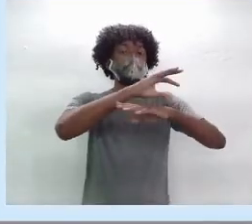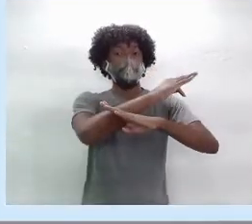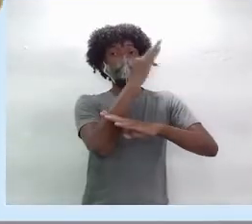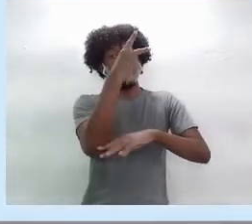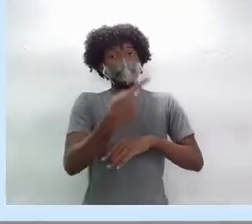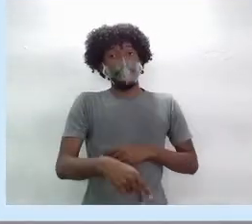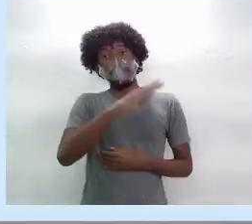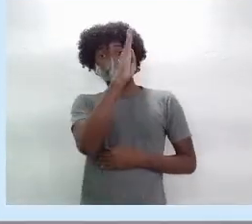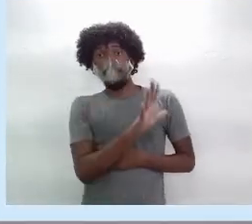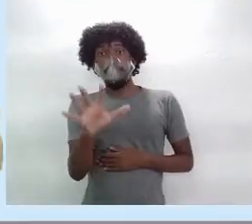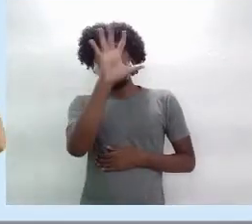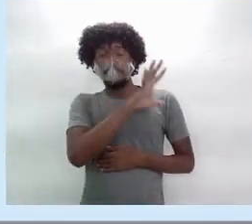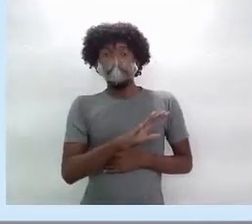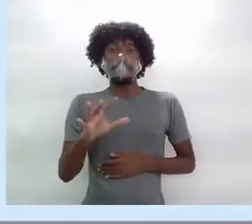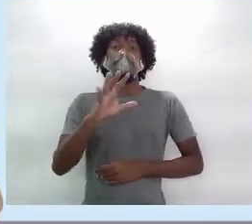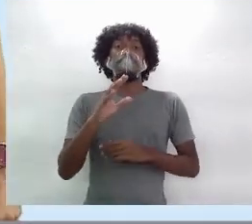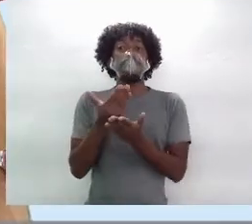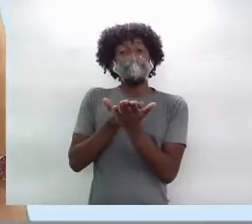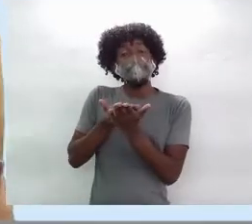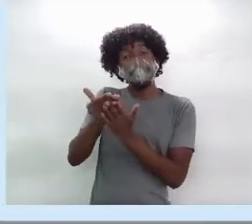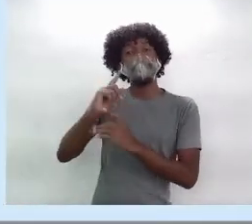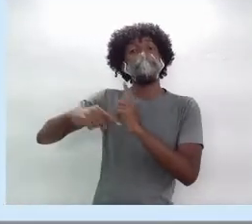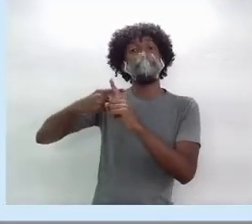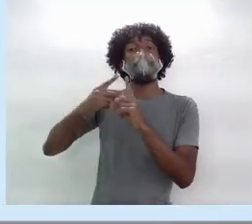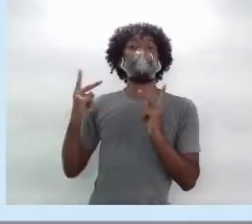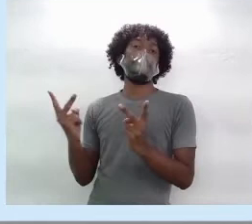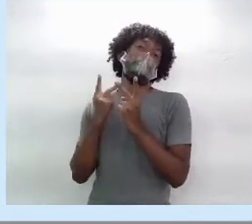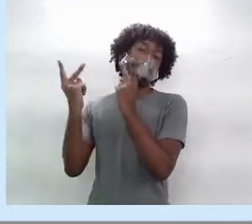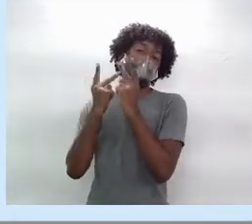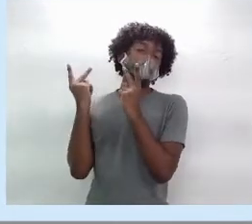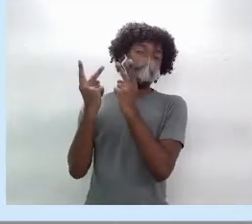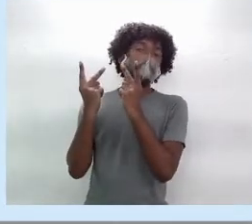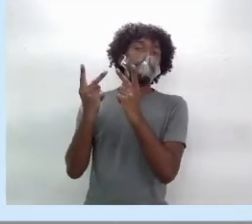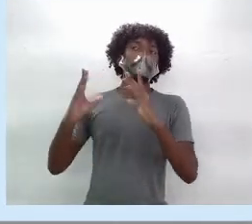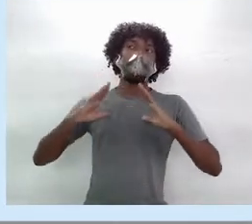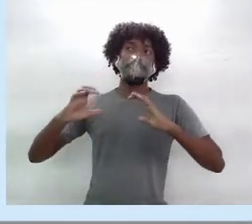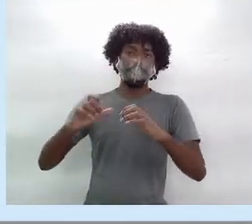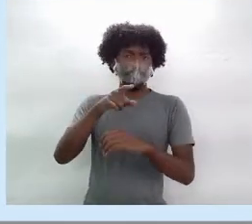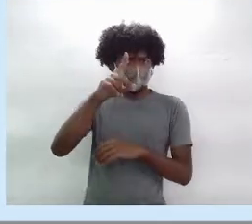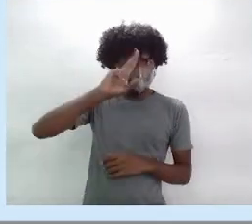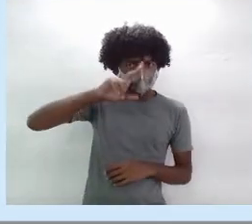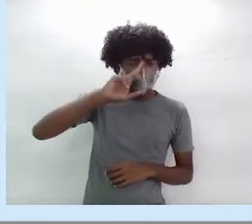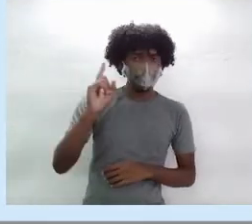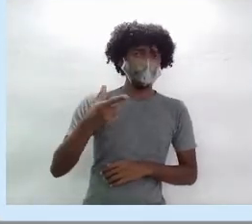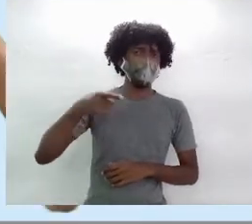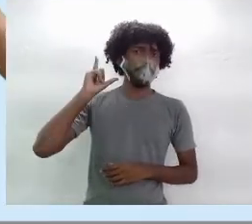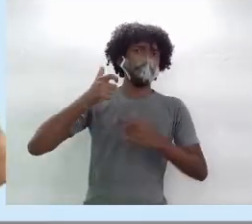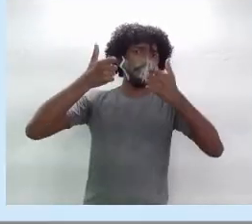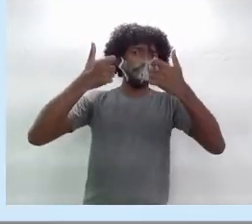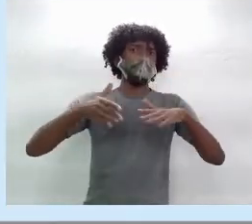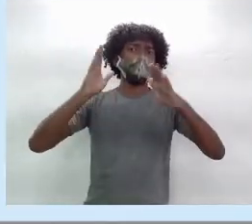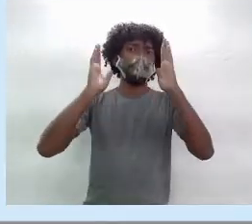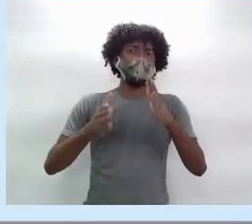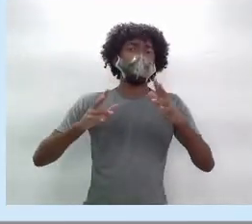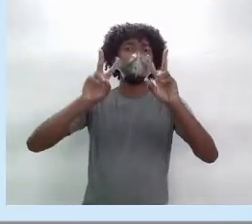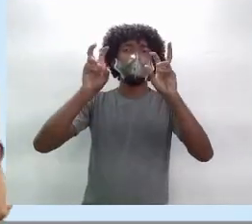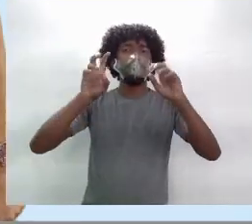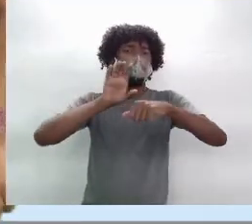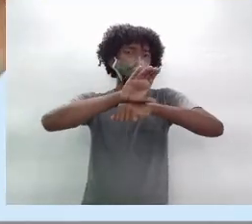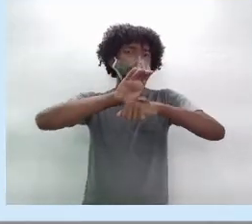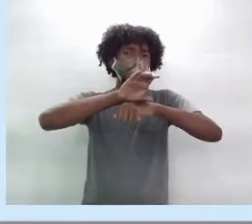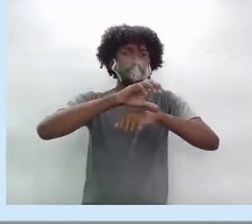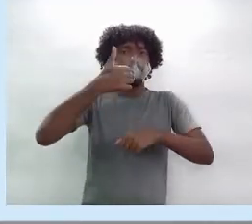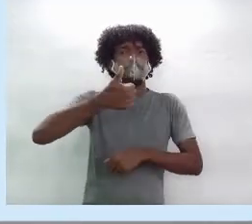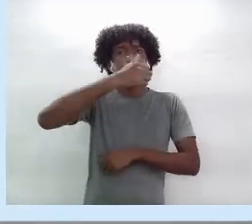Brasileira, princípios e valores éticos, os projetos de vida. Lembram quando nós discutimos sobre a questão da Constituição